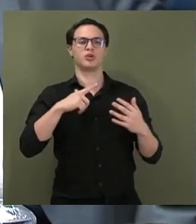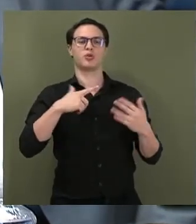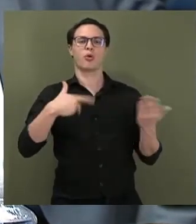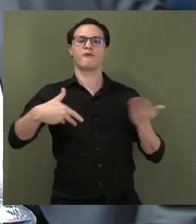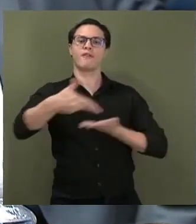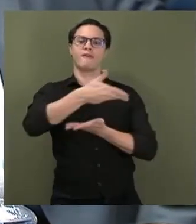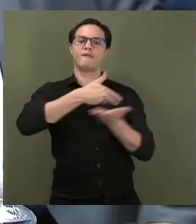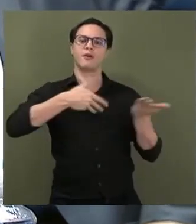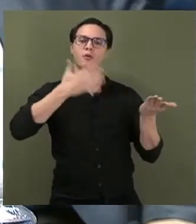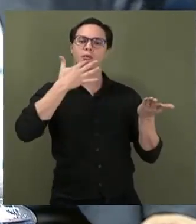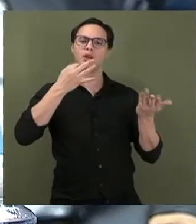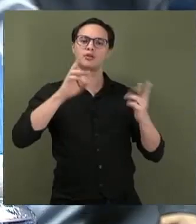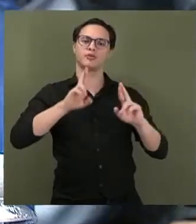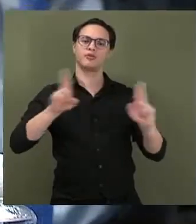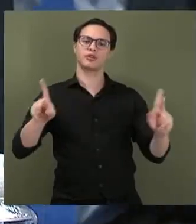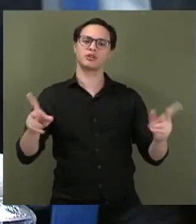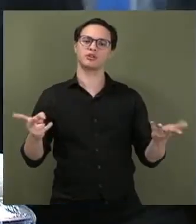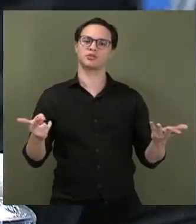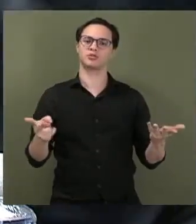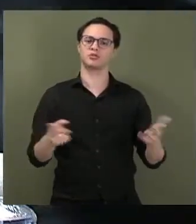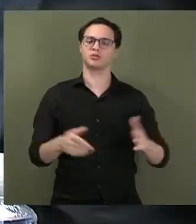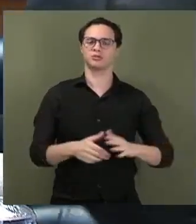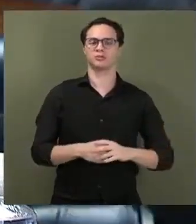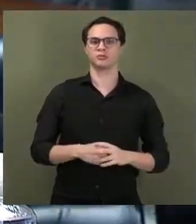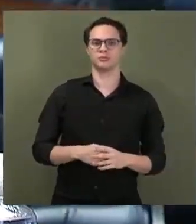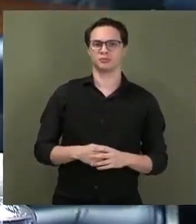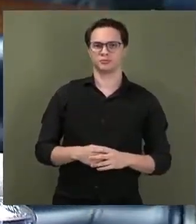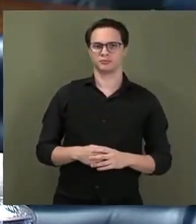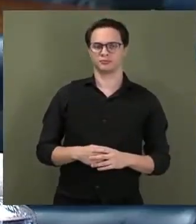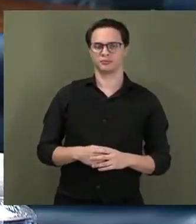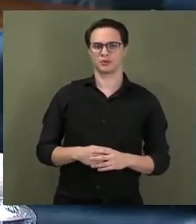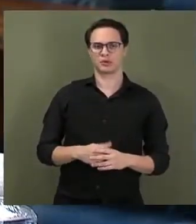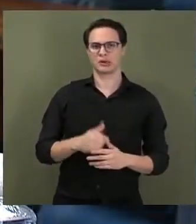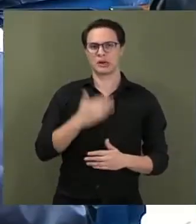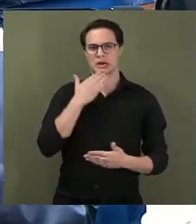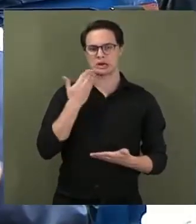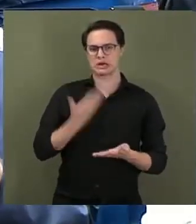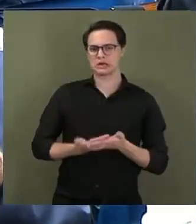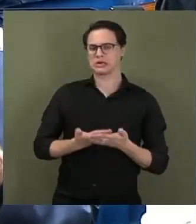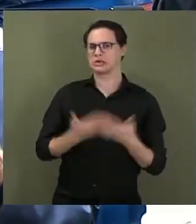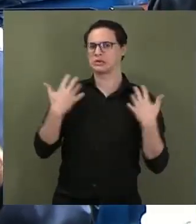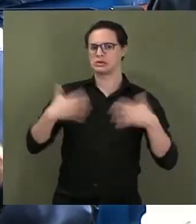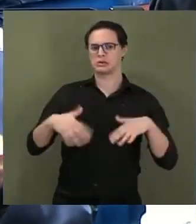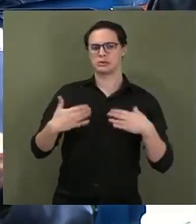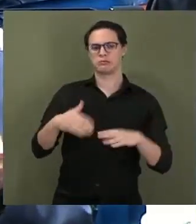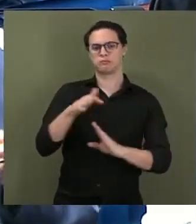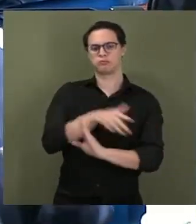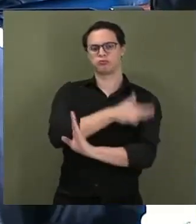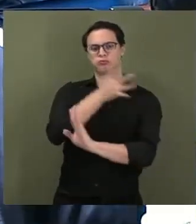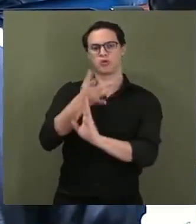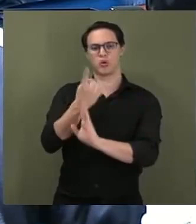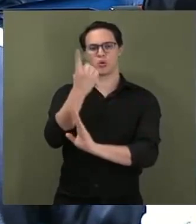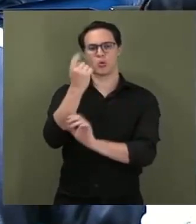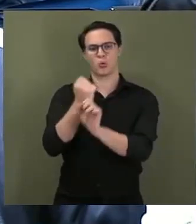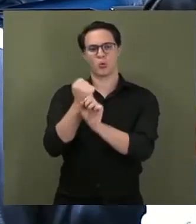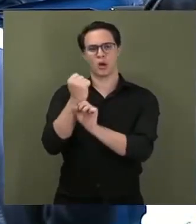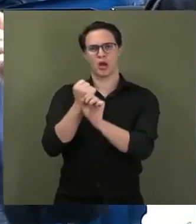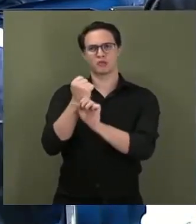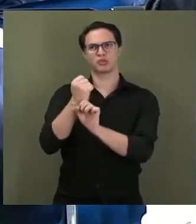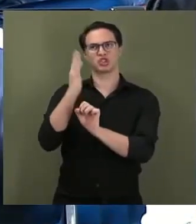É impressionante que nós estejamos já há 1 ano e 2 meses do final da eleição